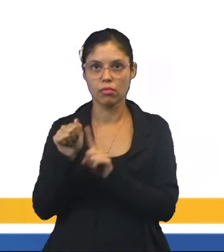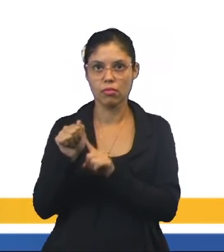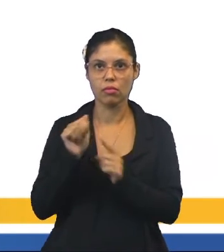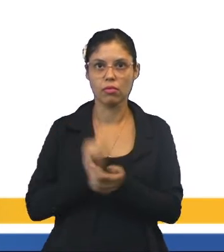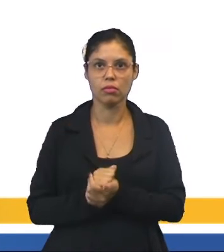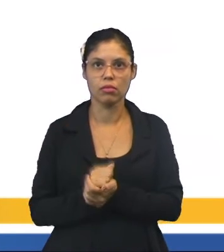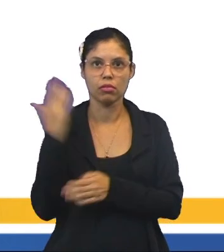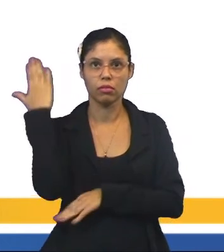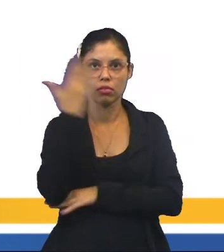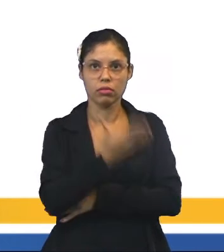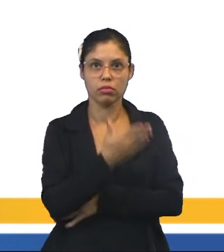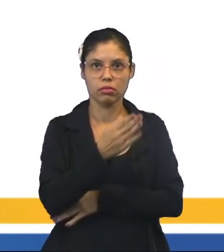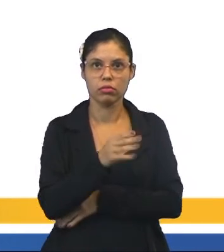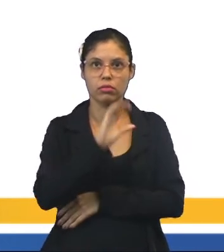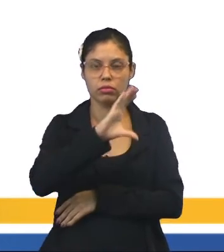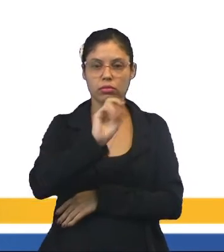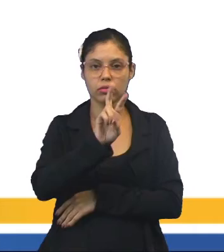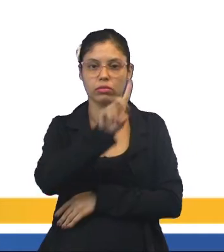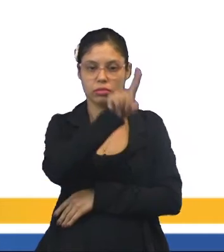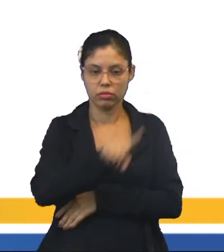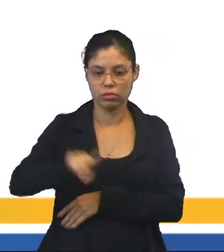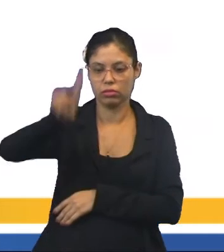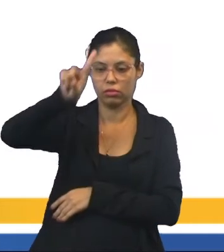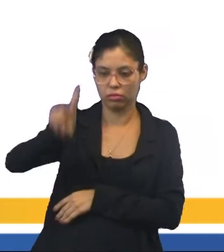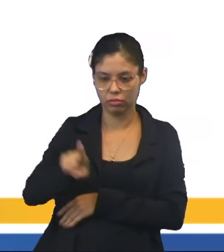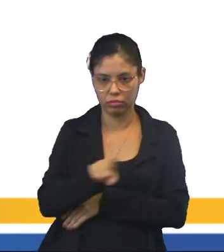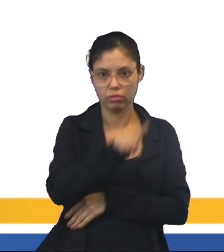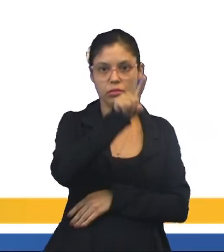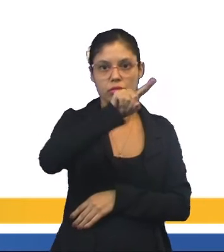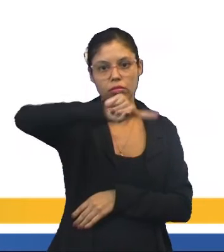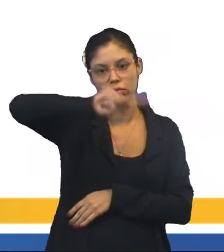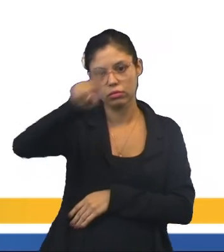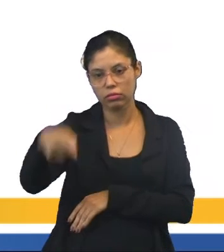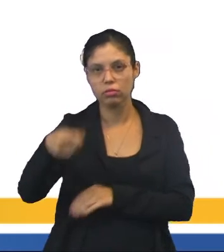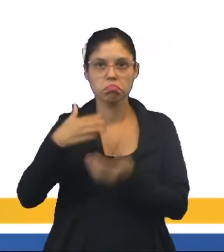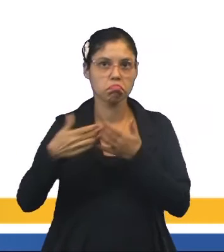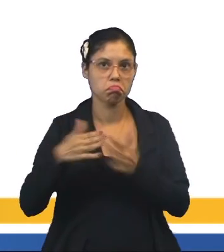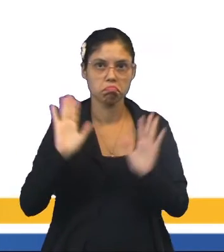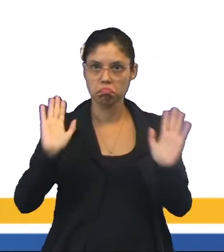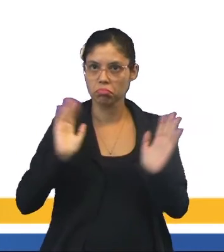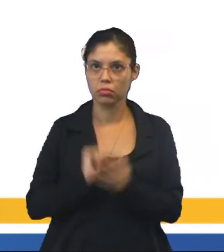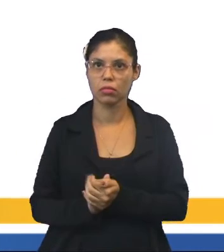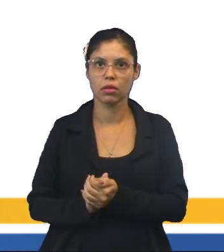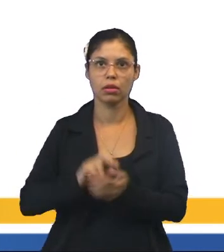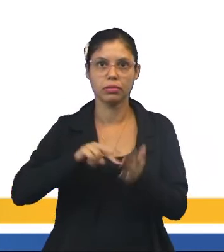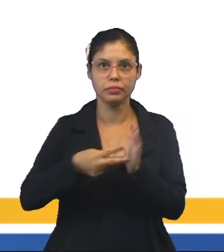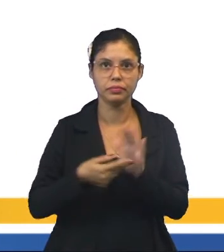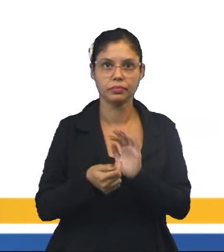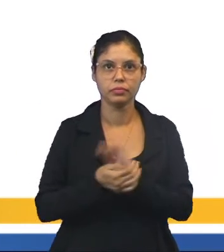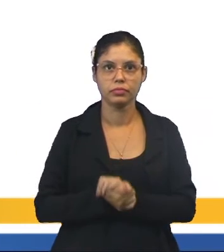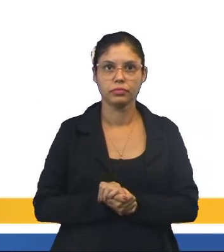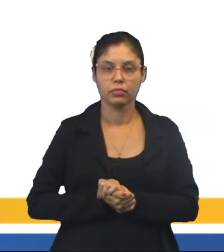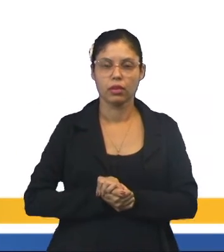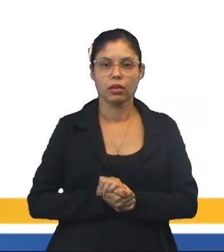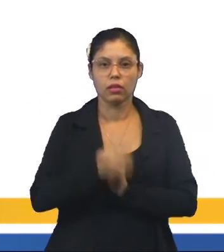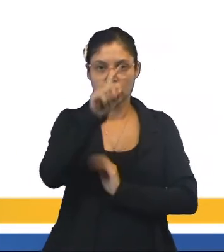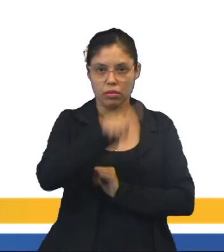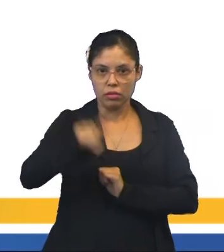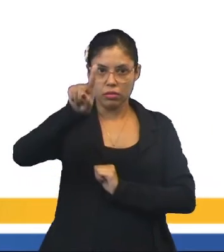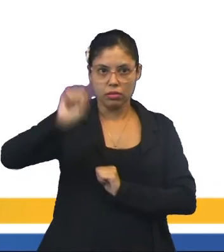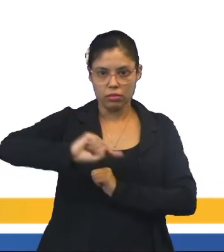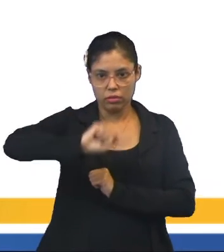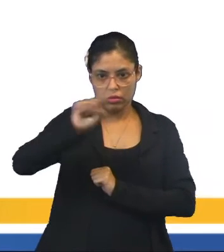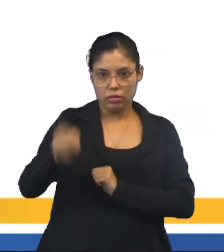define a direção da concavidade da parábola. Isso quer dizer se ela vai